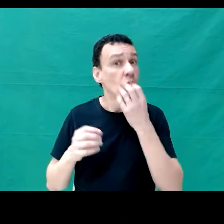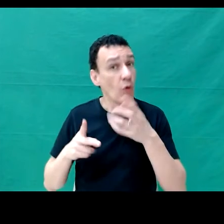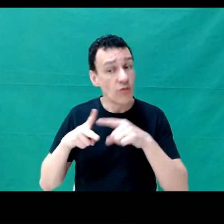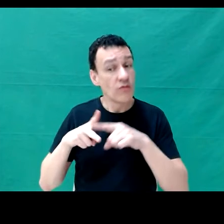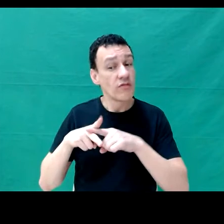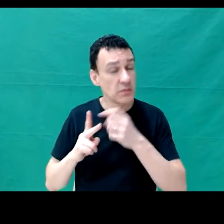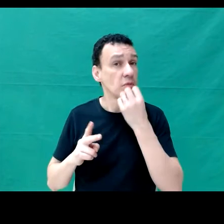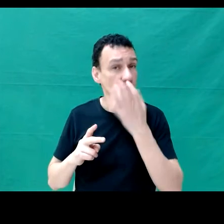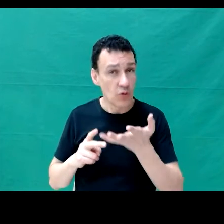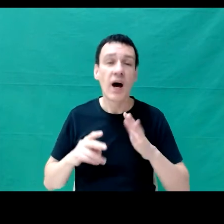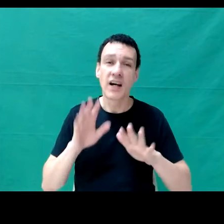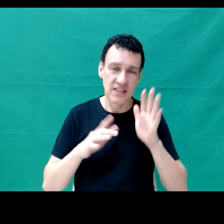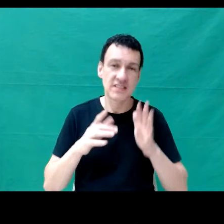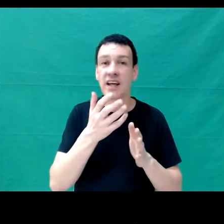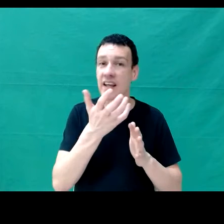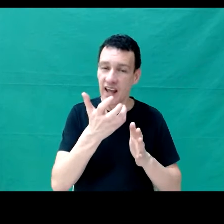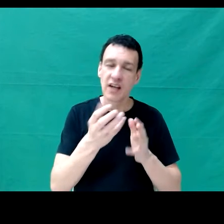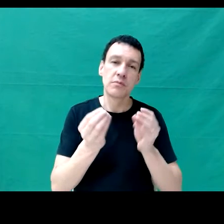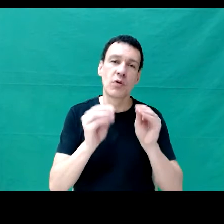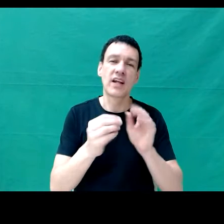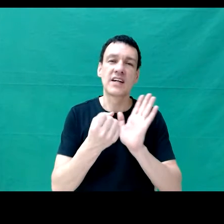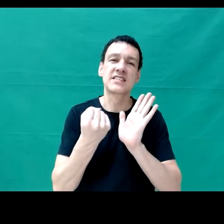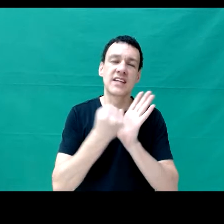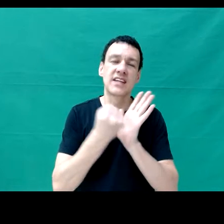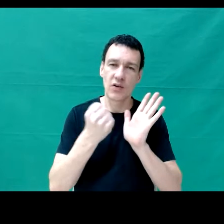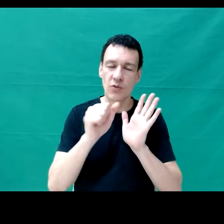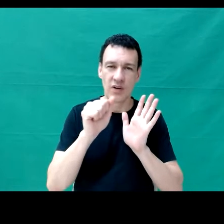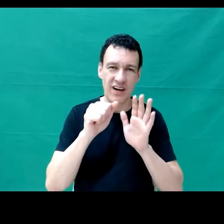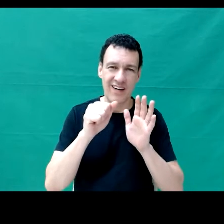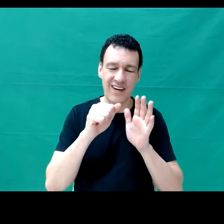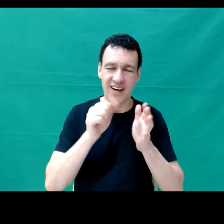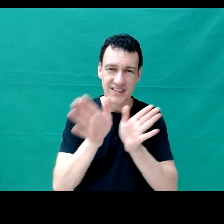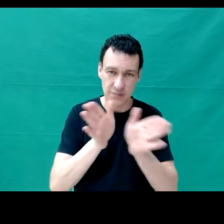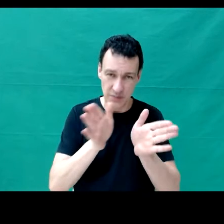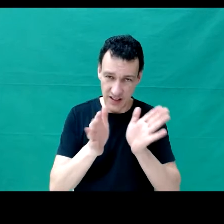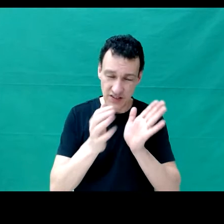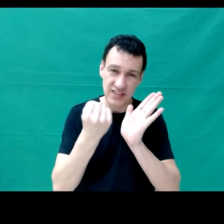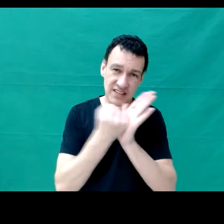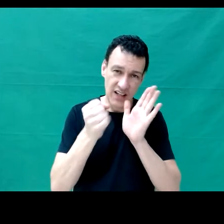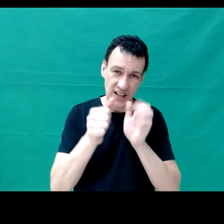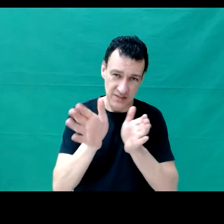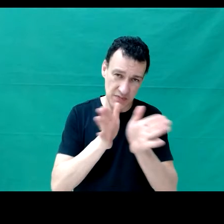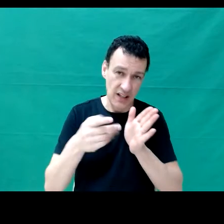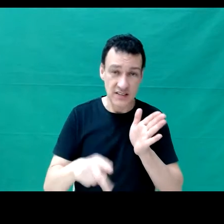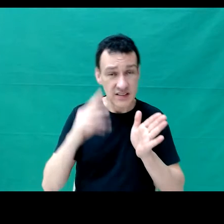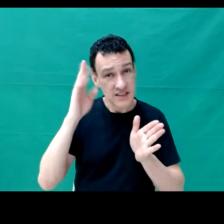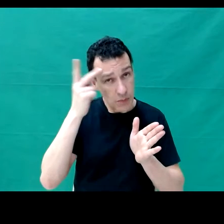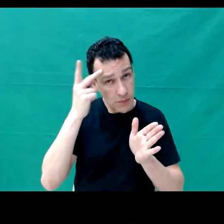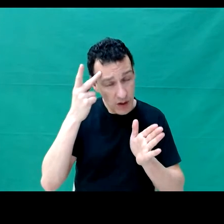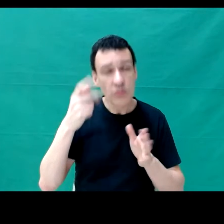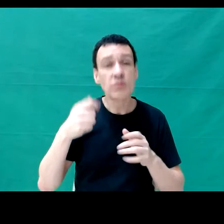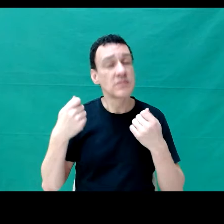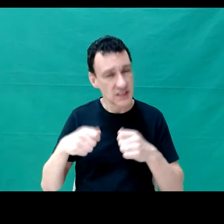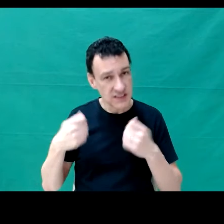de acessibilidade que existe, né, de São Paulo, precisa passar por essa ferramenta e alcançar uma nota nela, né, para